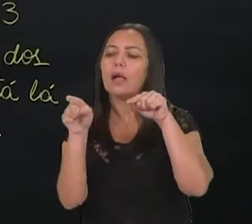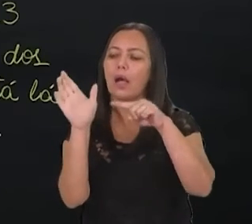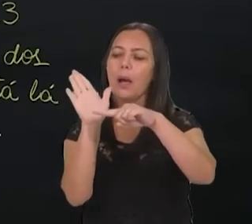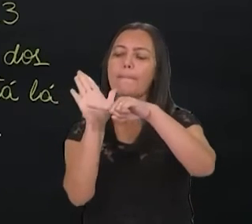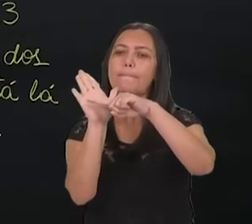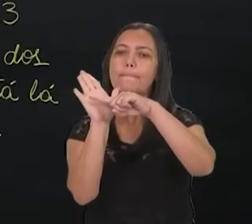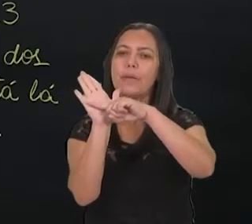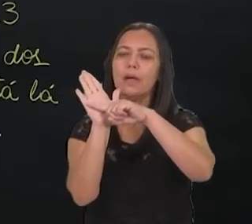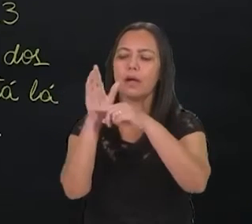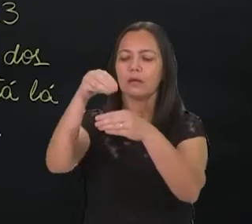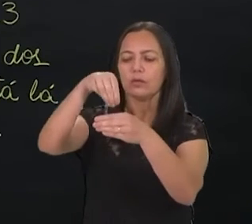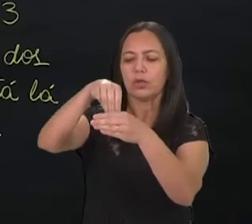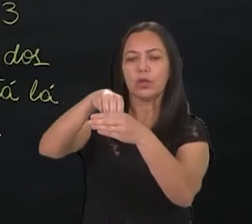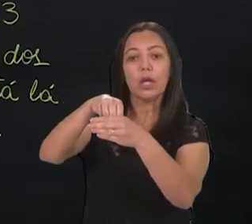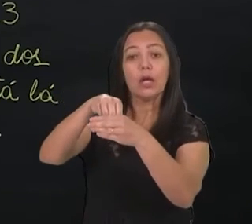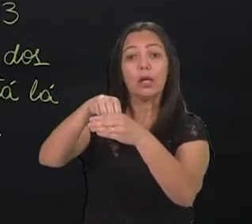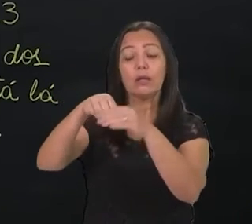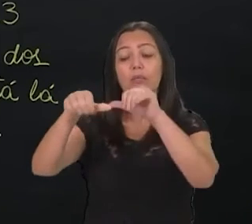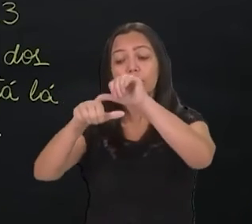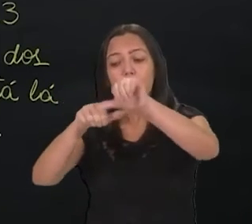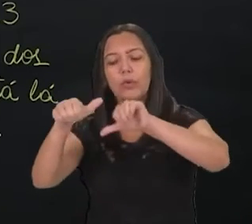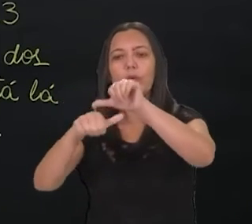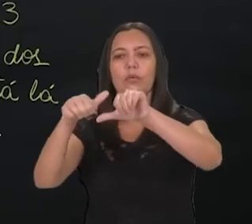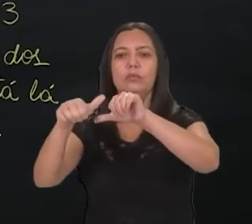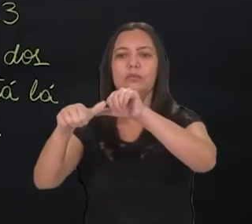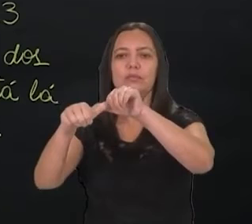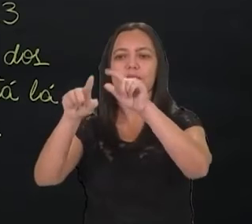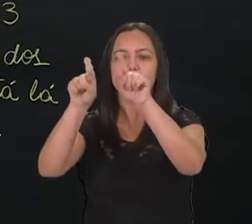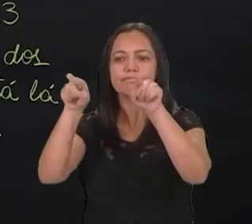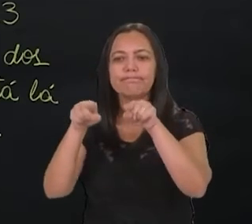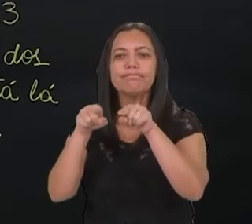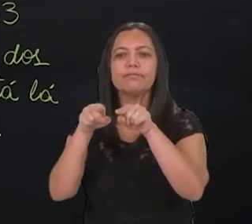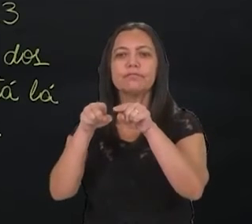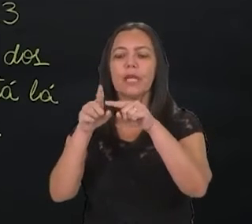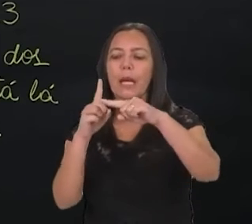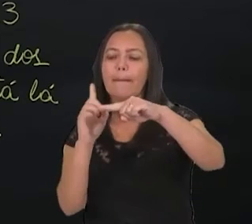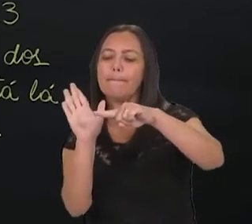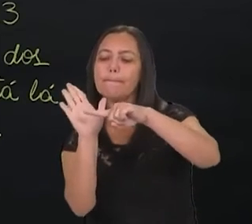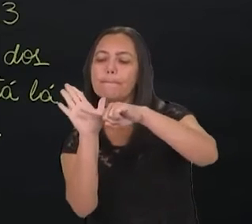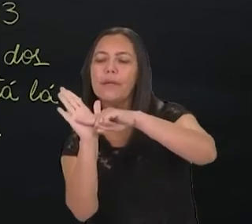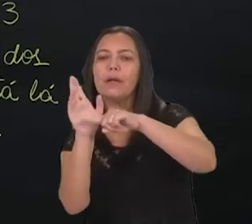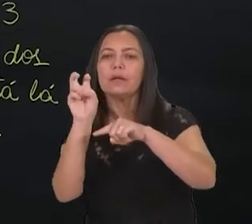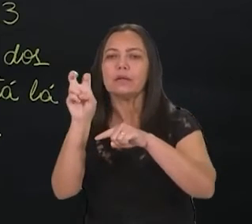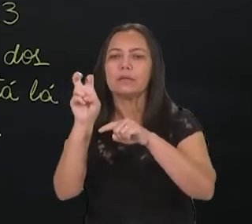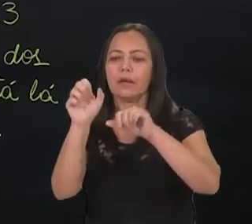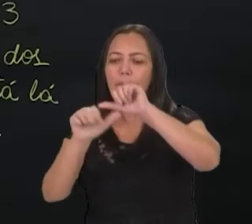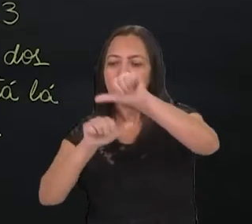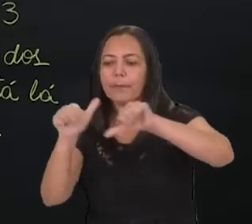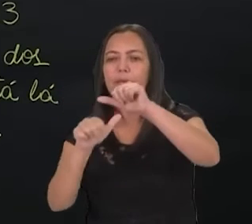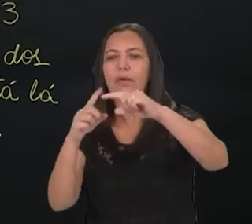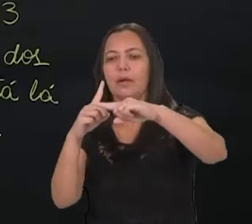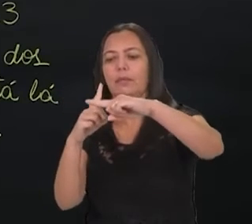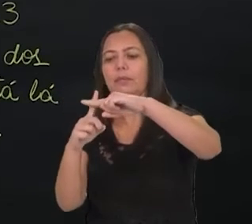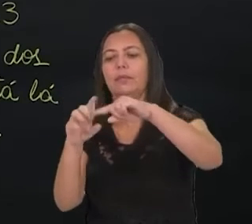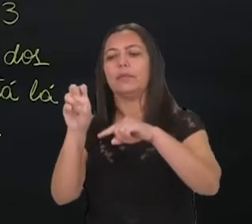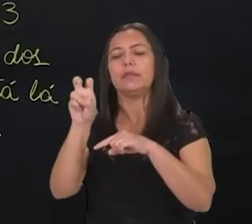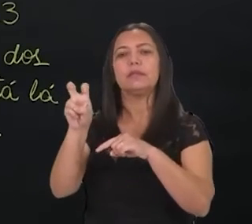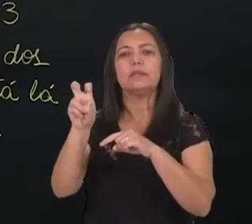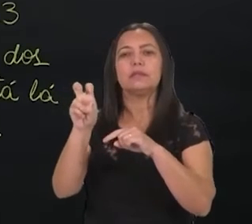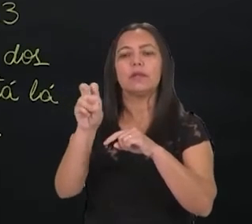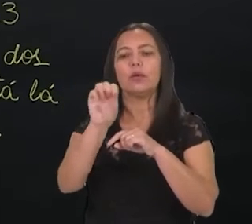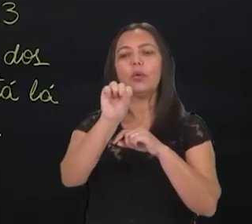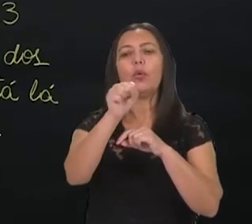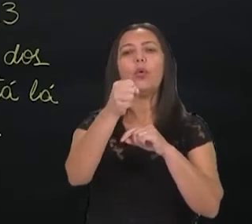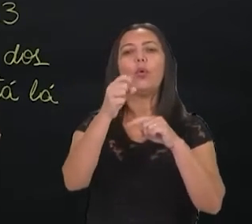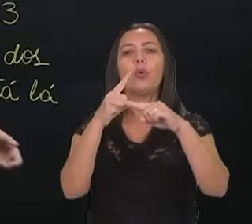menos. Com menos daqui de dentro, troca o sinal. E aí, no caso, o que era menos 5 passará a ser mais 5.